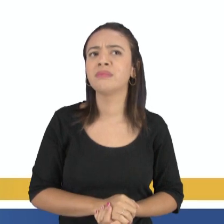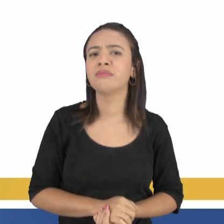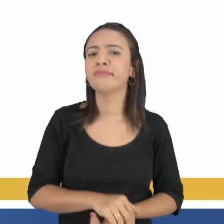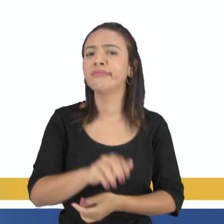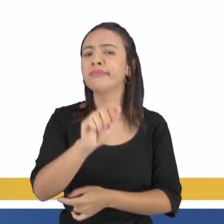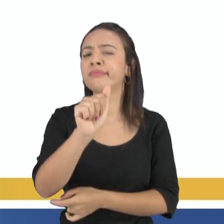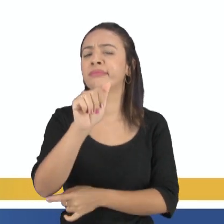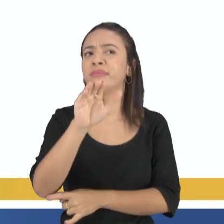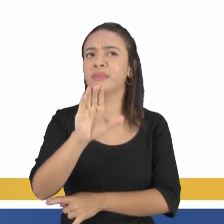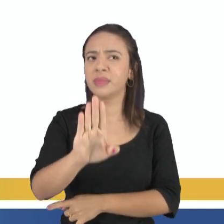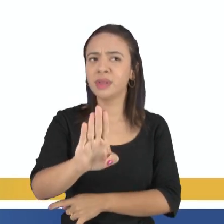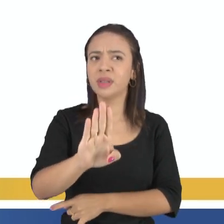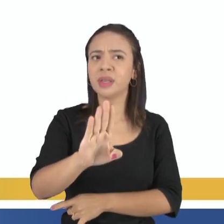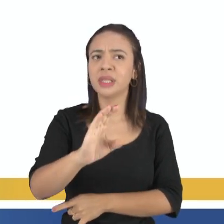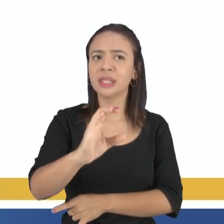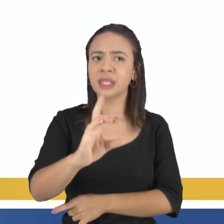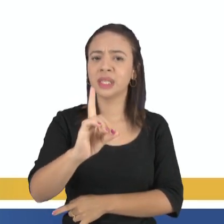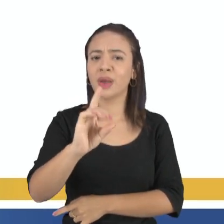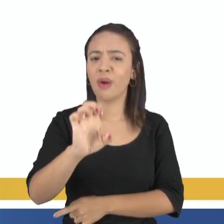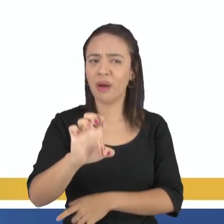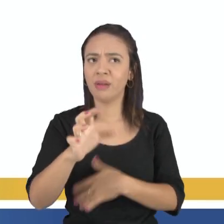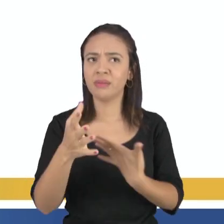E aí, pessoal? A.